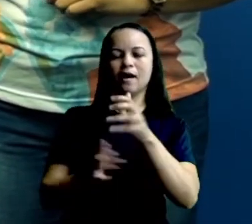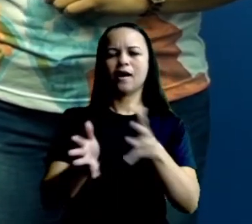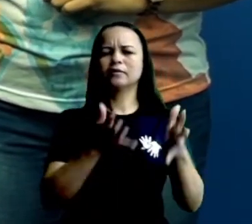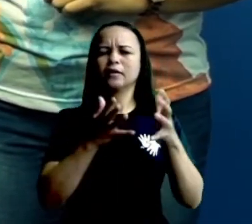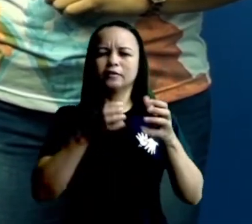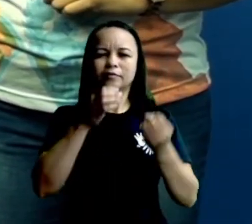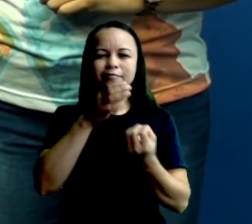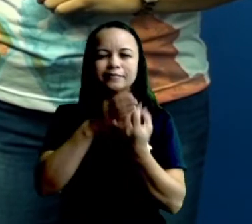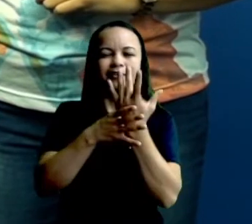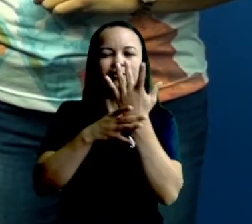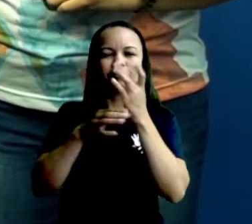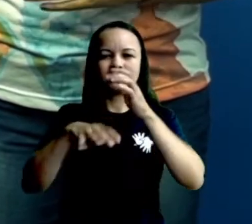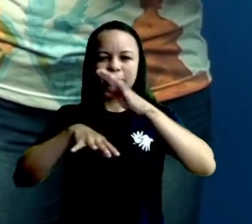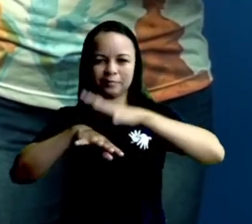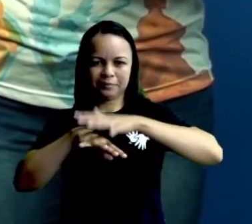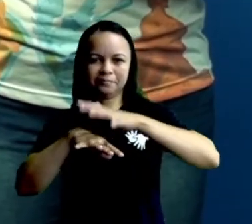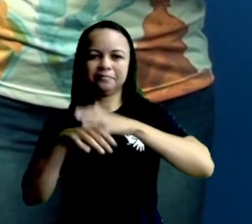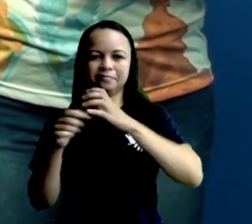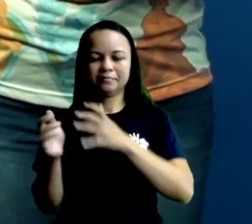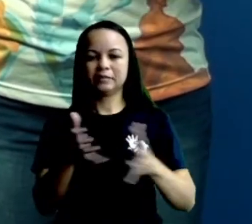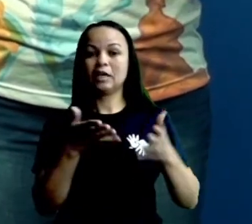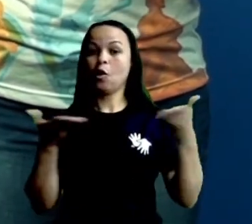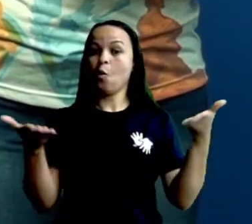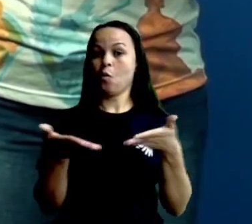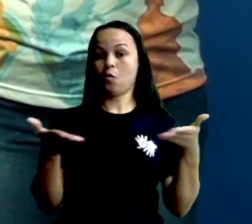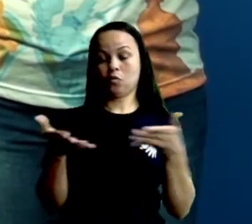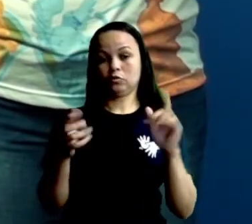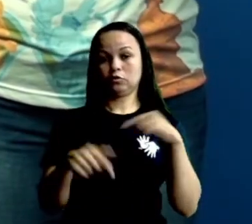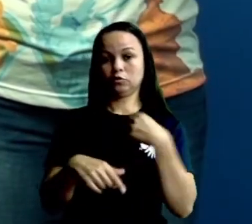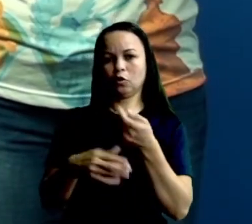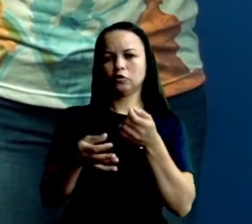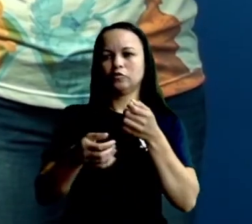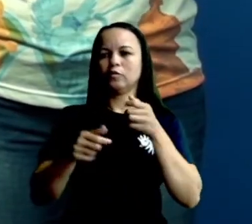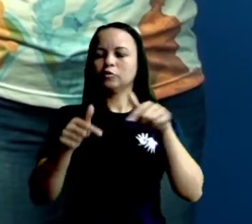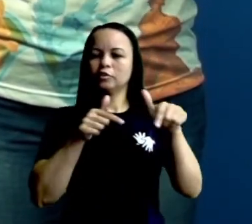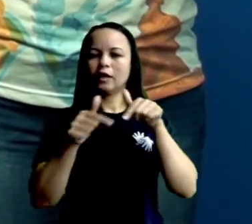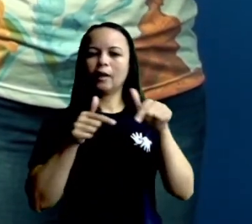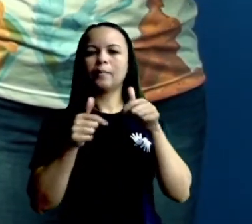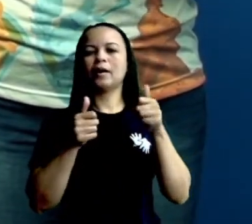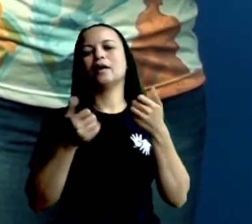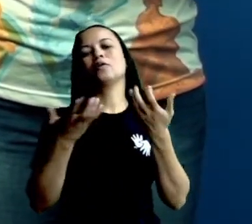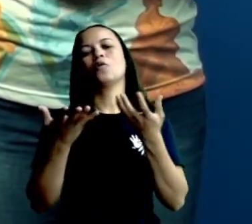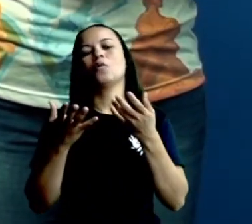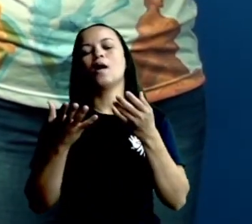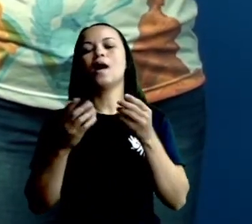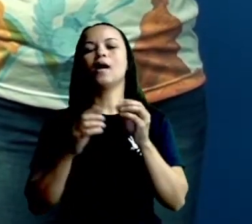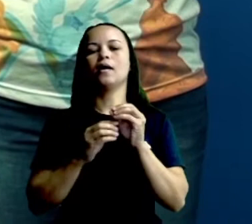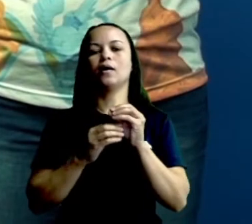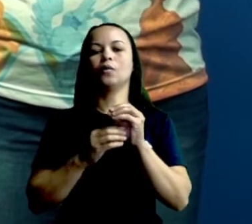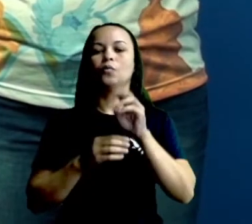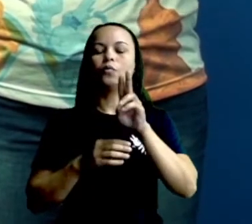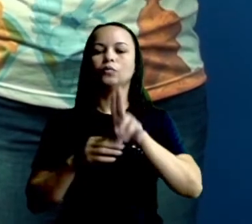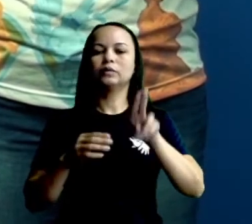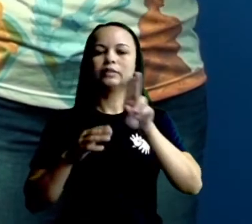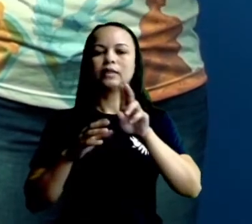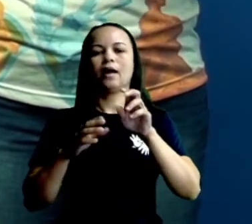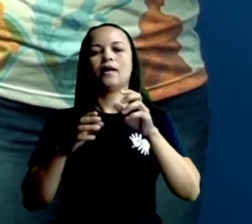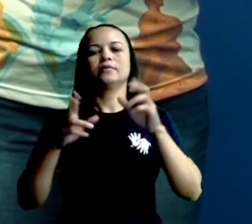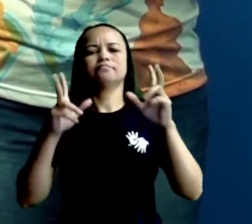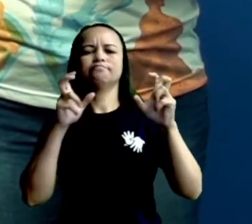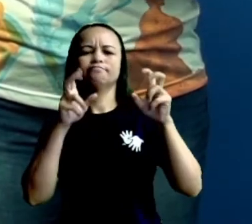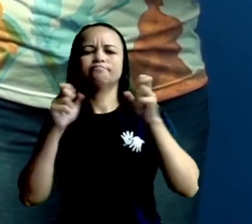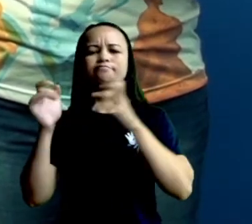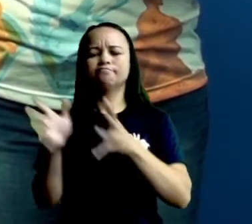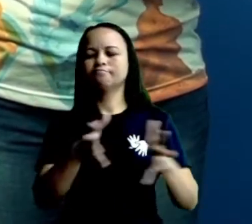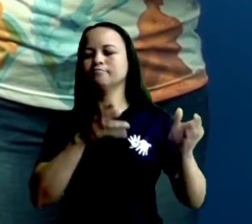da matemática. E hoje a gente vai tratar da unidade temática Álgebra e Funções, e o conteúdo que eu